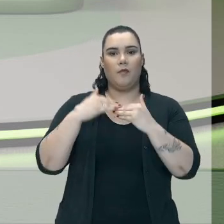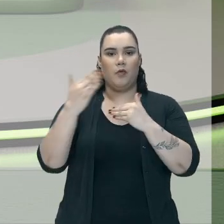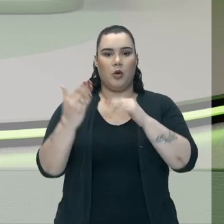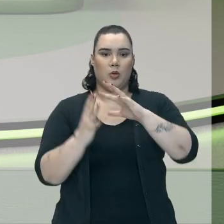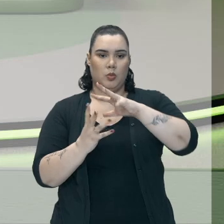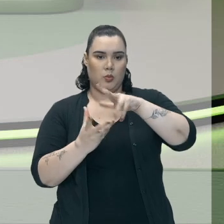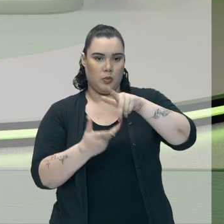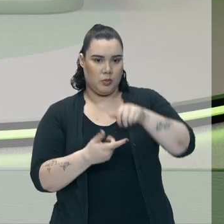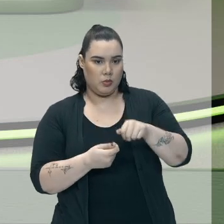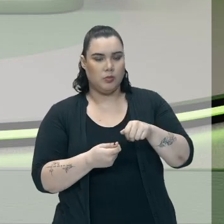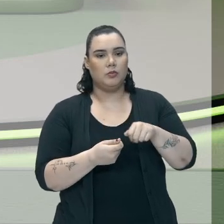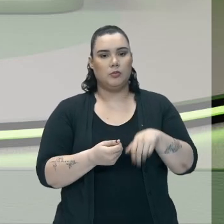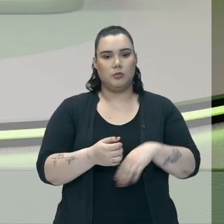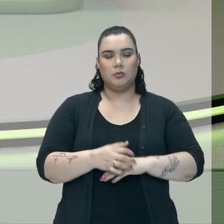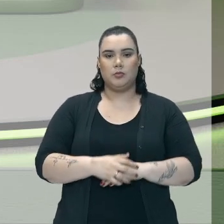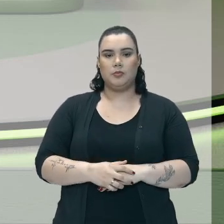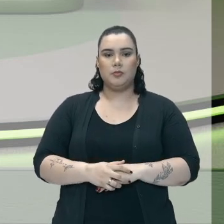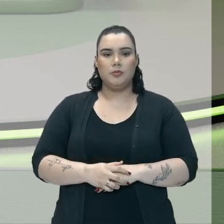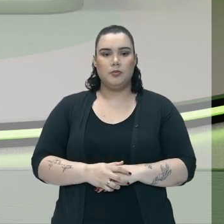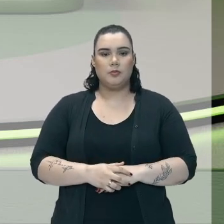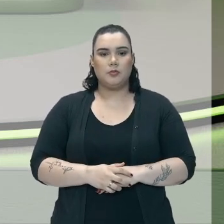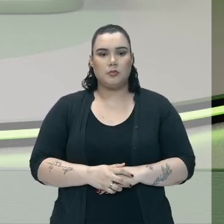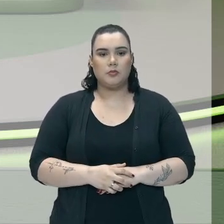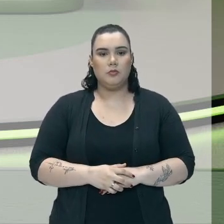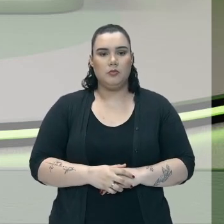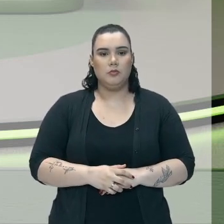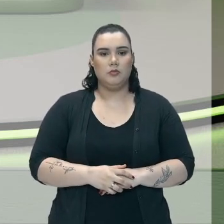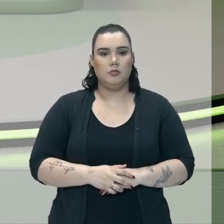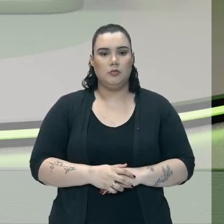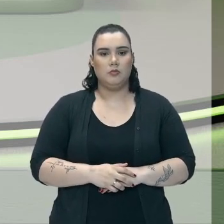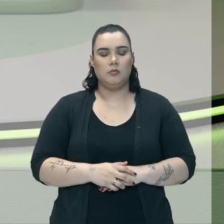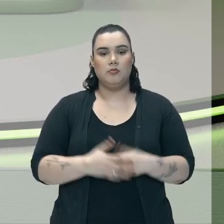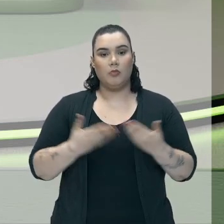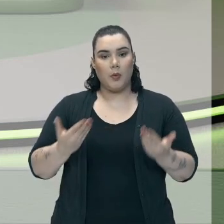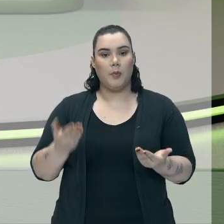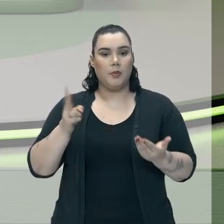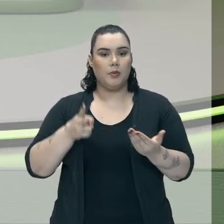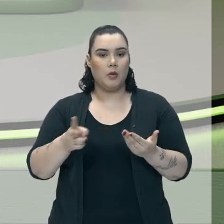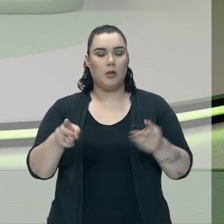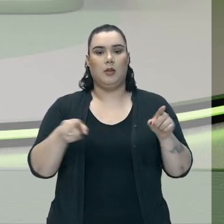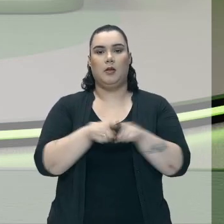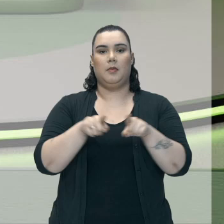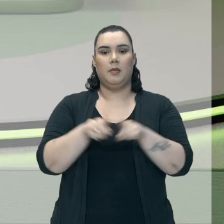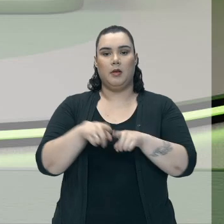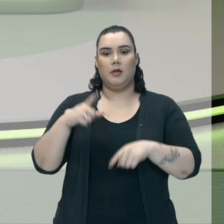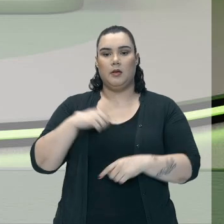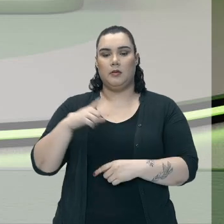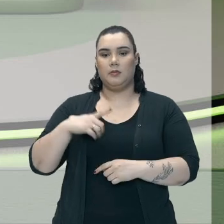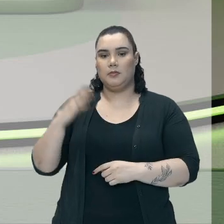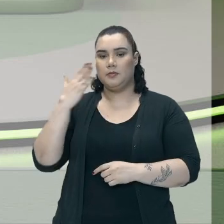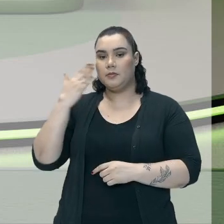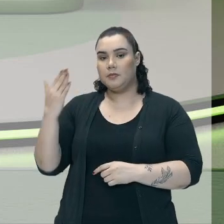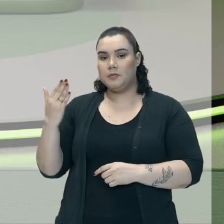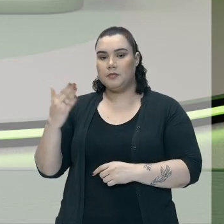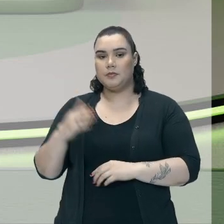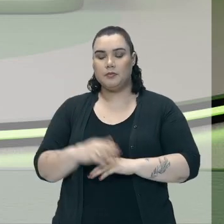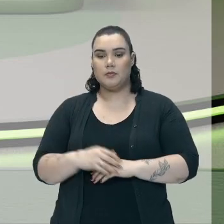Terra, né? De vida extraterrestre. Bem, seguindo adiante também, a gente vai falar aqui da